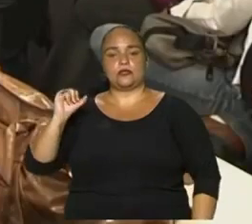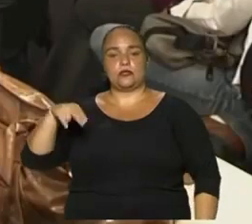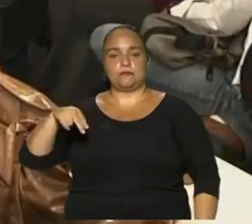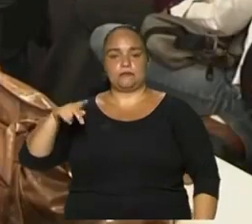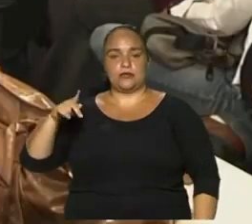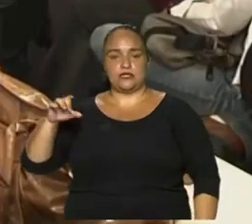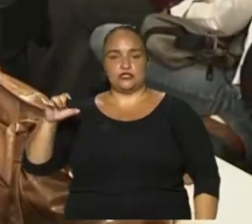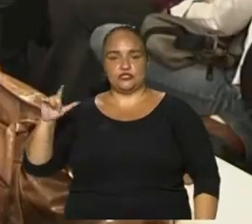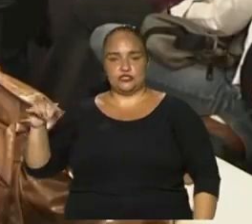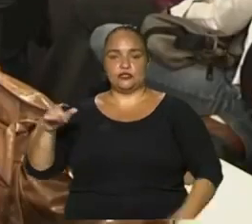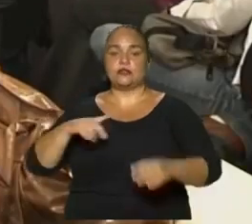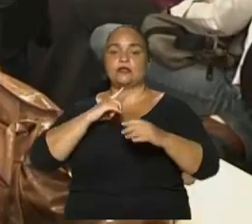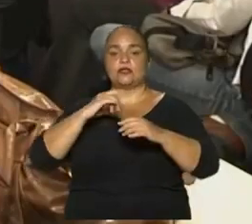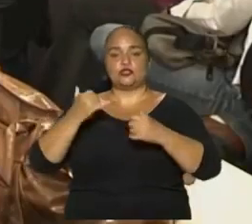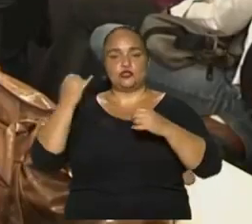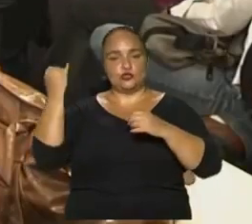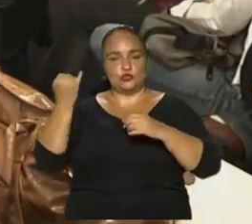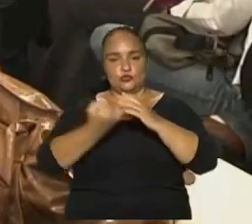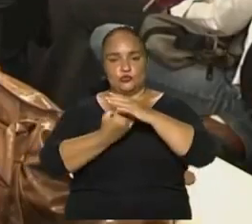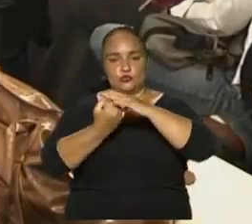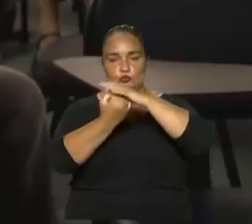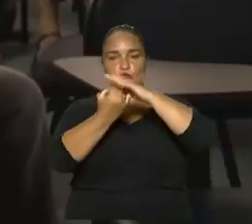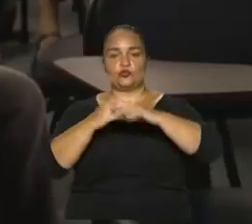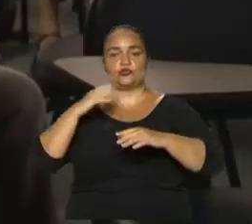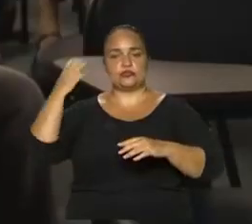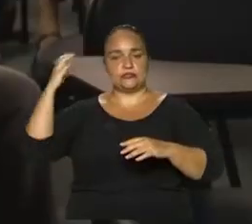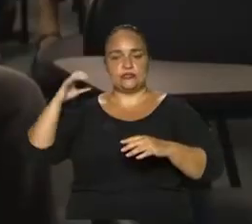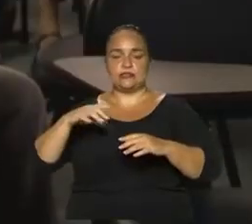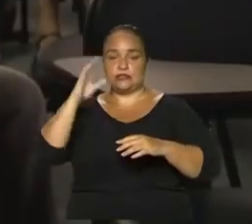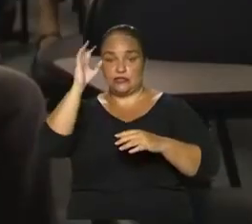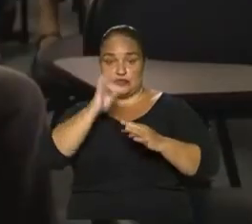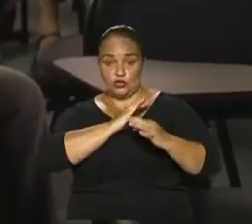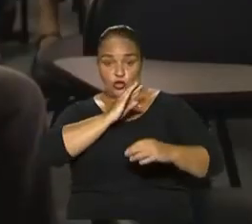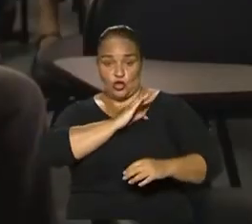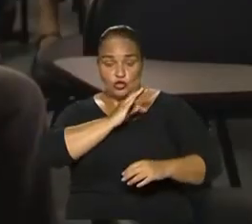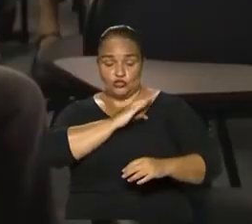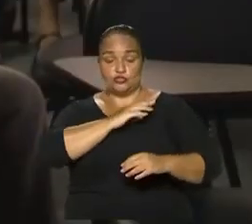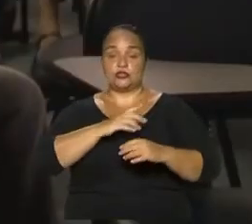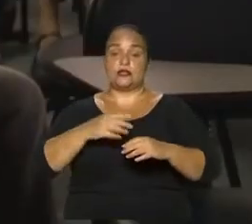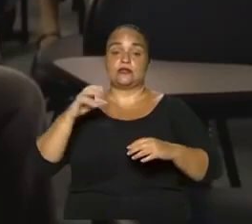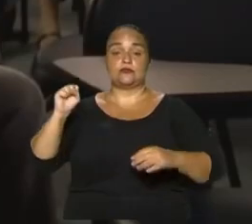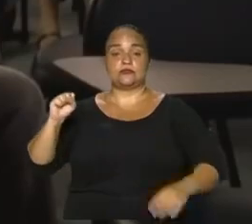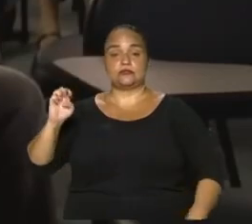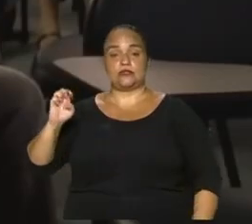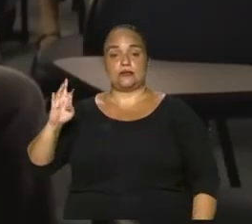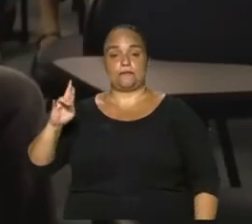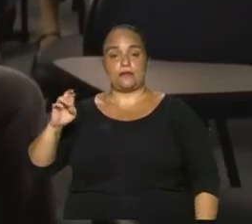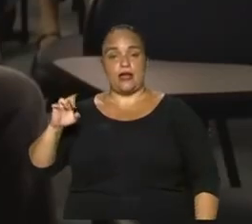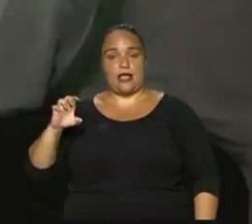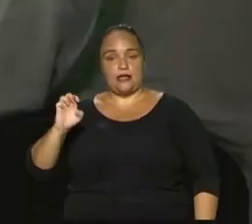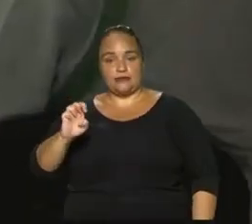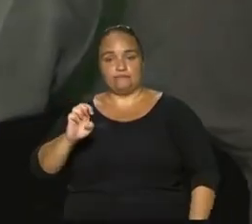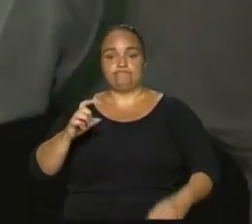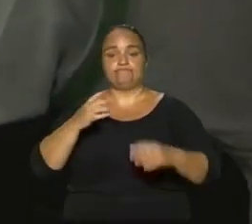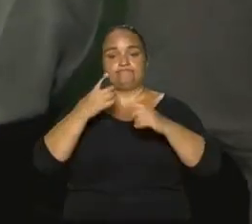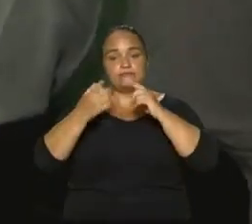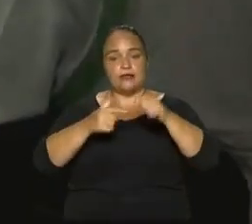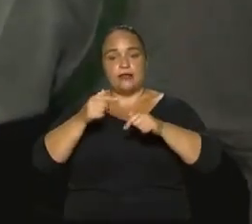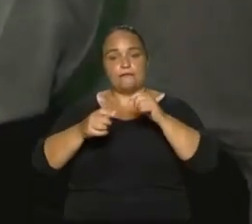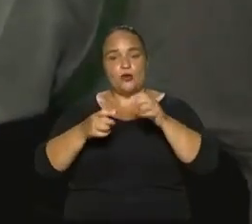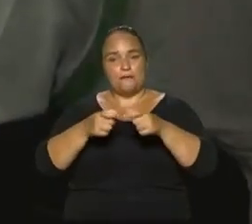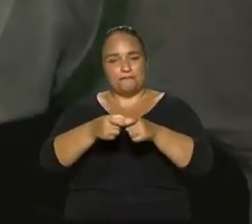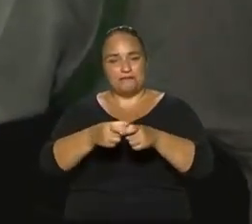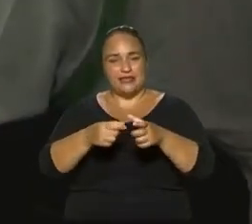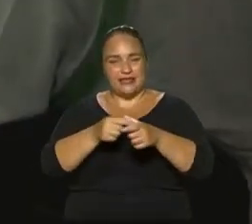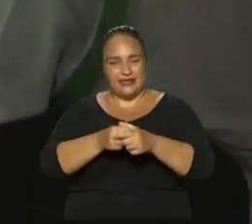Instituto Brasileiro de Informação em Ciência e Tecnologia, e do SEBRAE, o Serviço Brasileiro de Apoio às Micro e Pequenas Empresas,